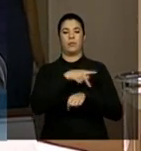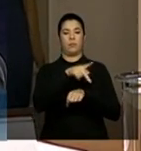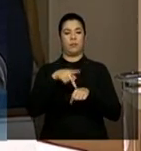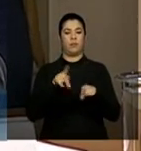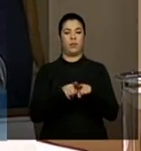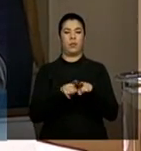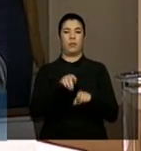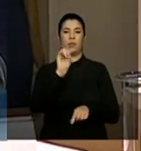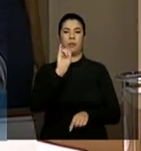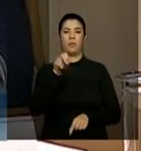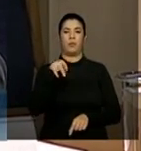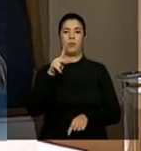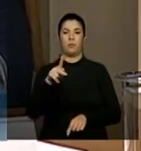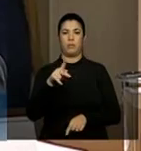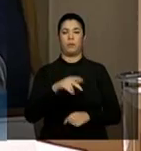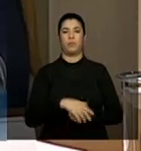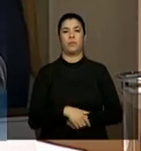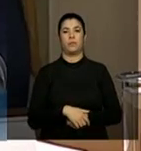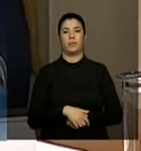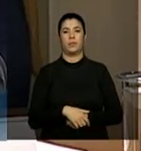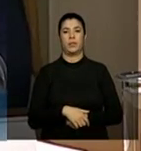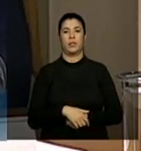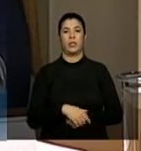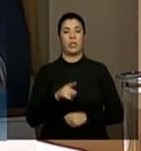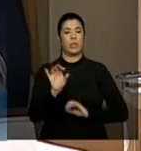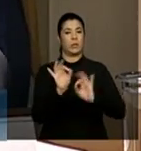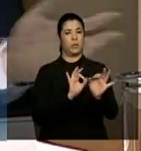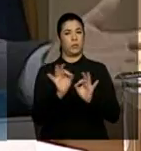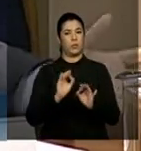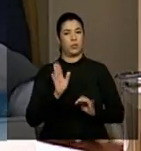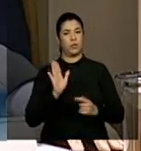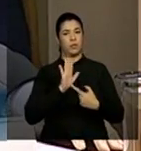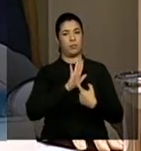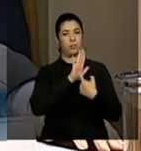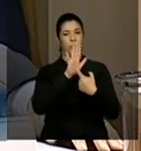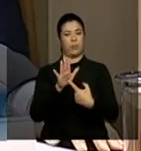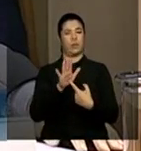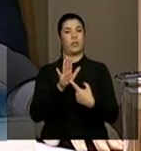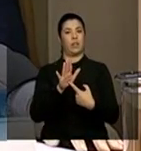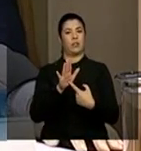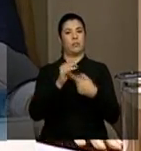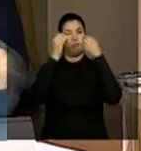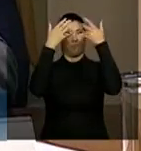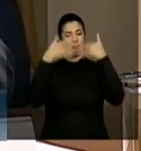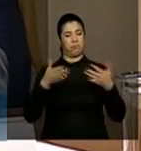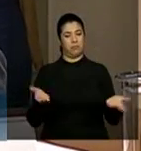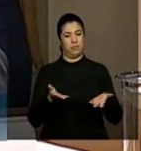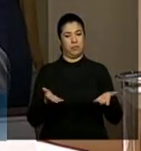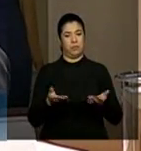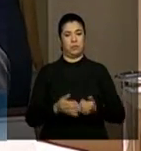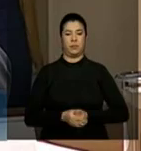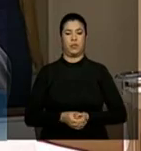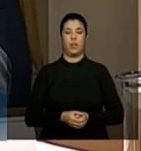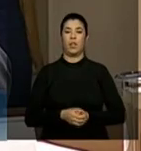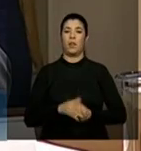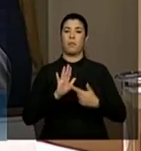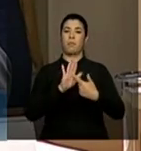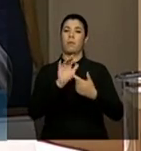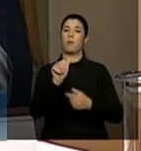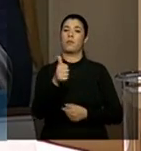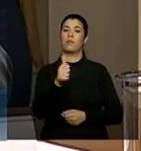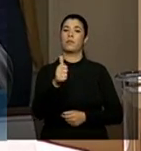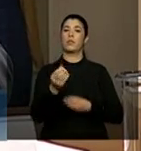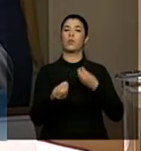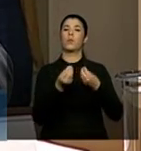o INPE. Este projeto, como demonstrado pelo Dr. Maurício muito bem, ele avalia quais os